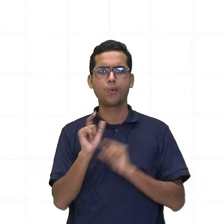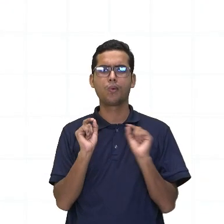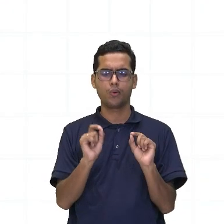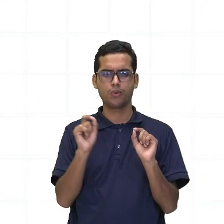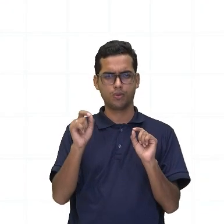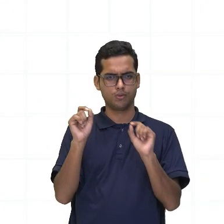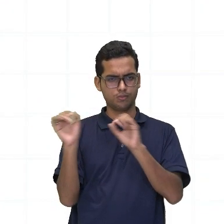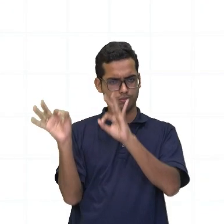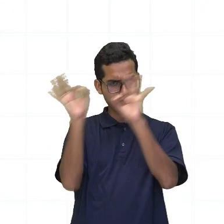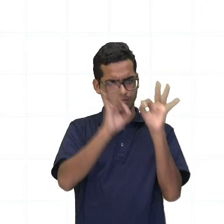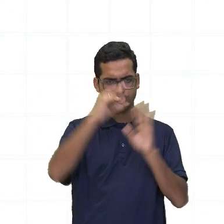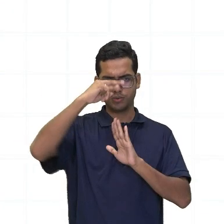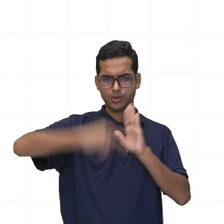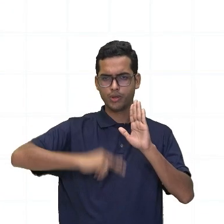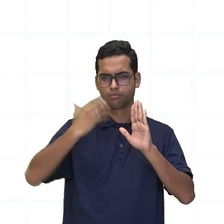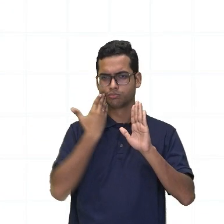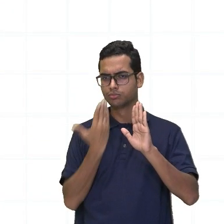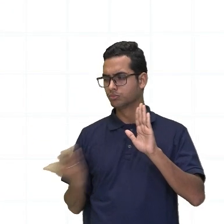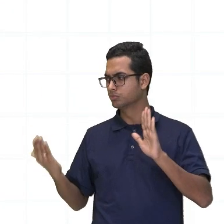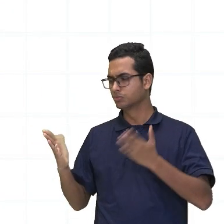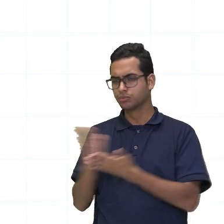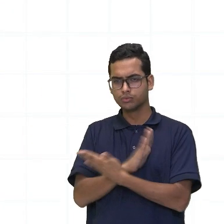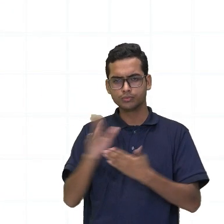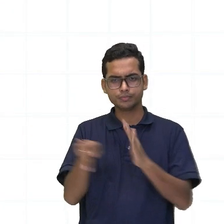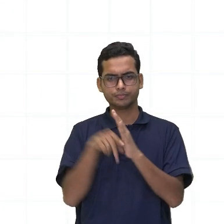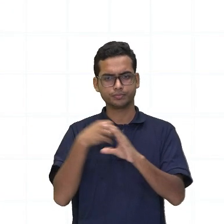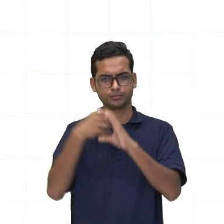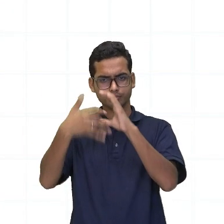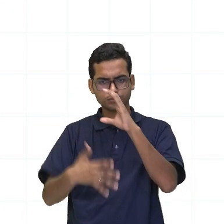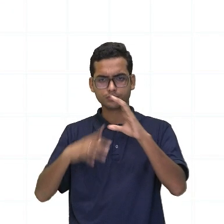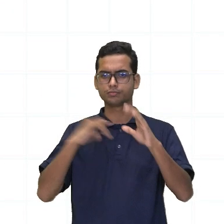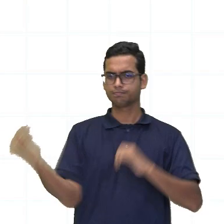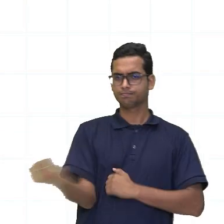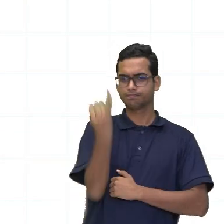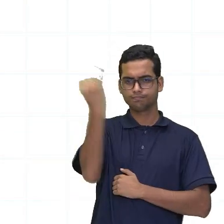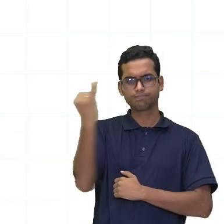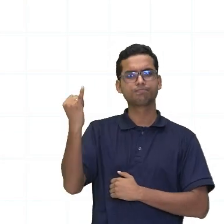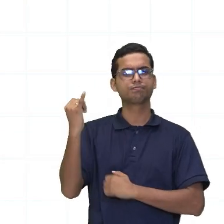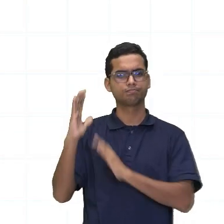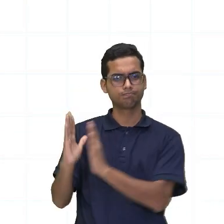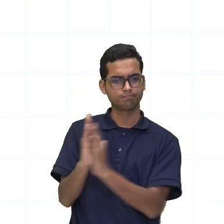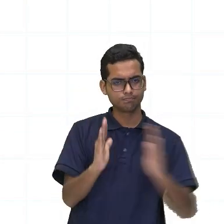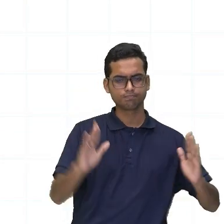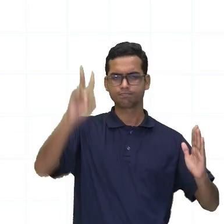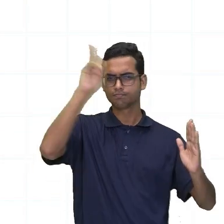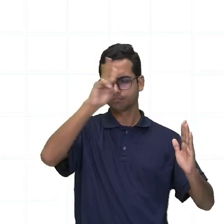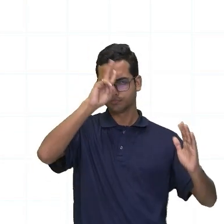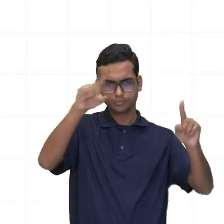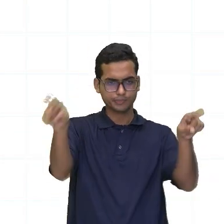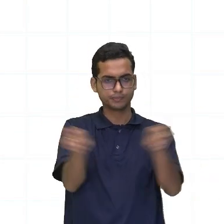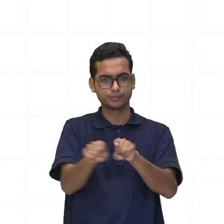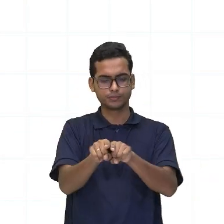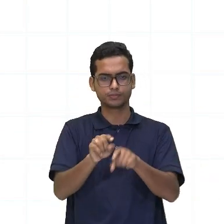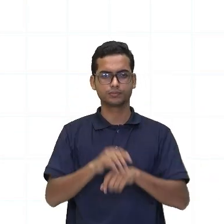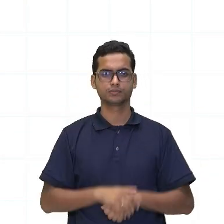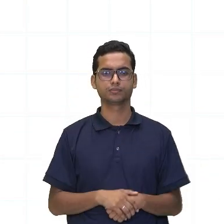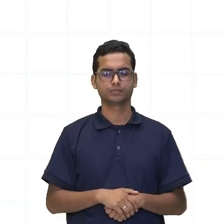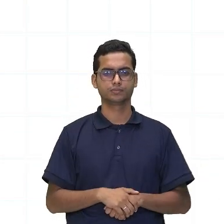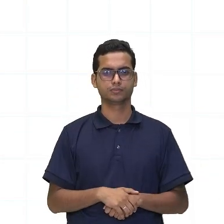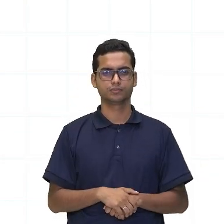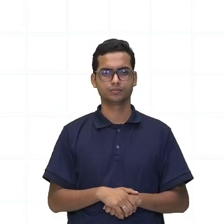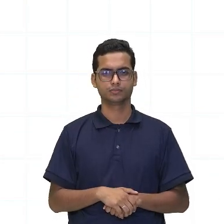ver? Algumas características da arte egípcia são importantes de ser mencionadas. São elas: